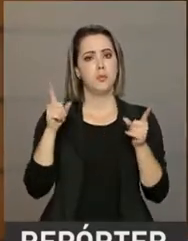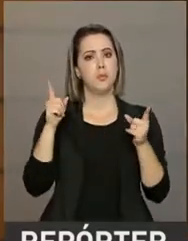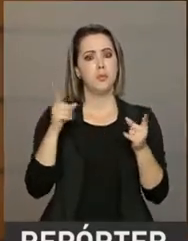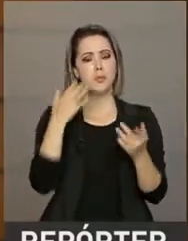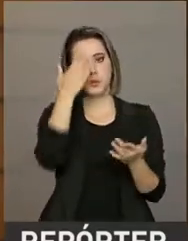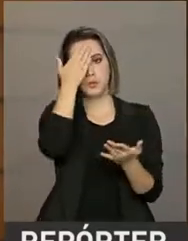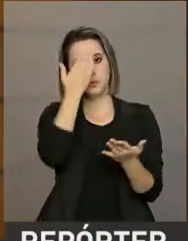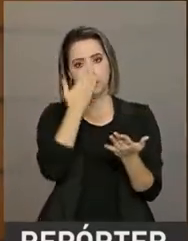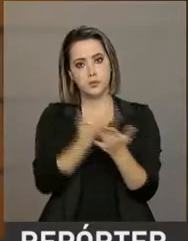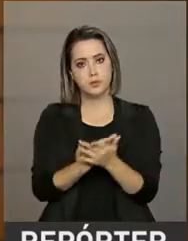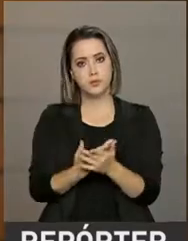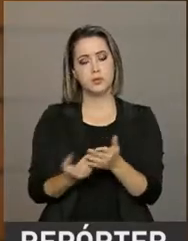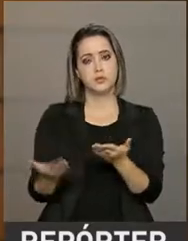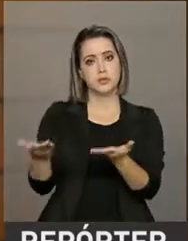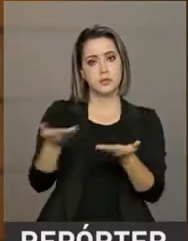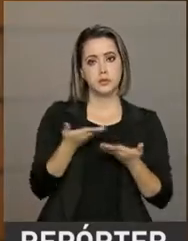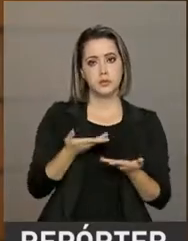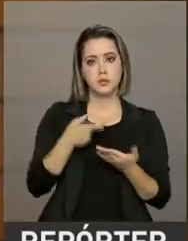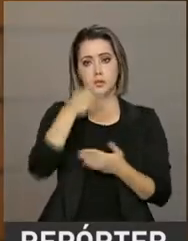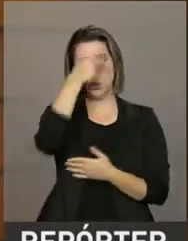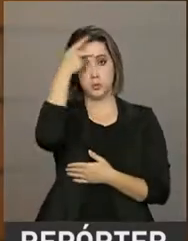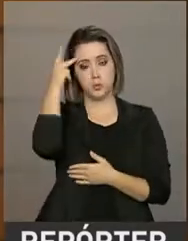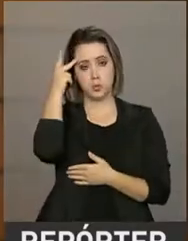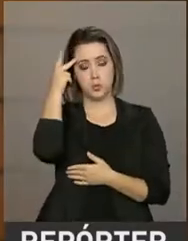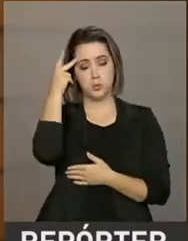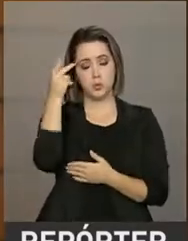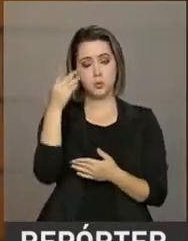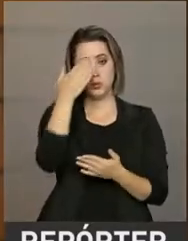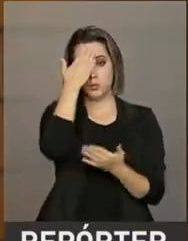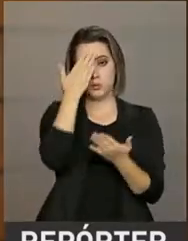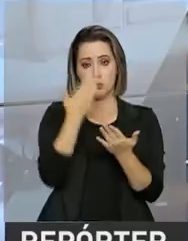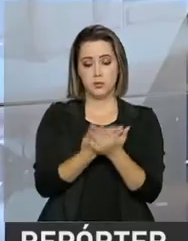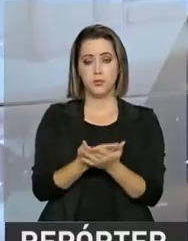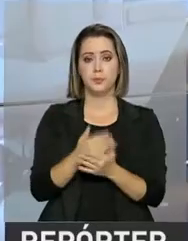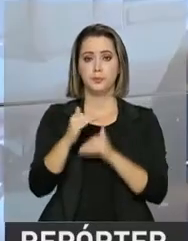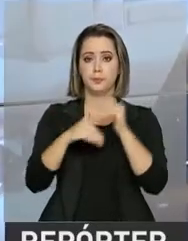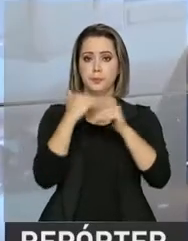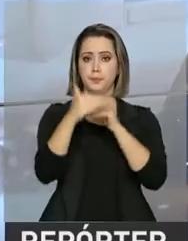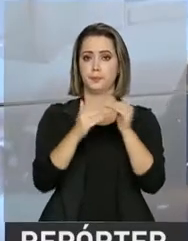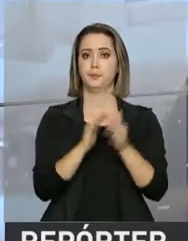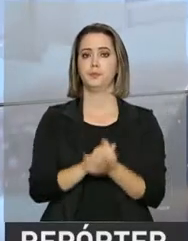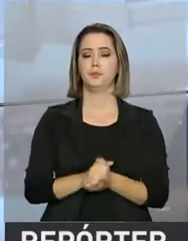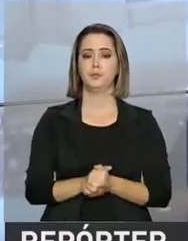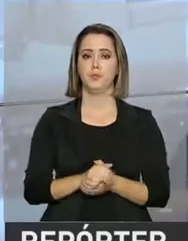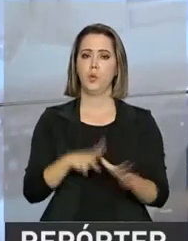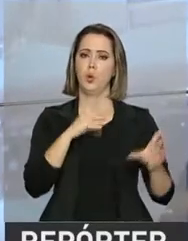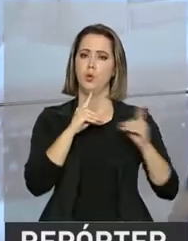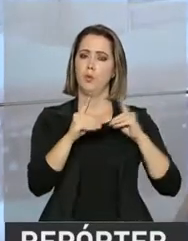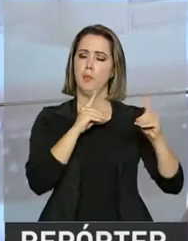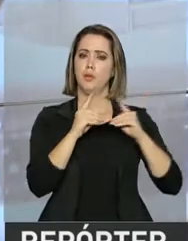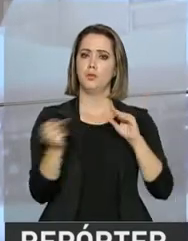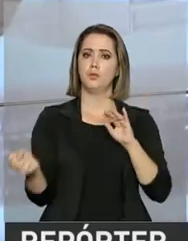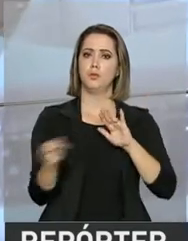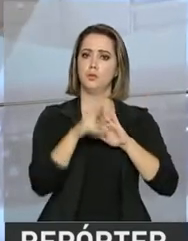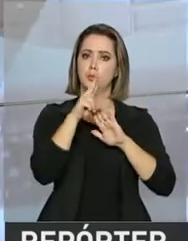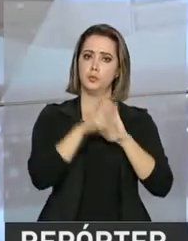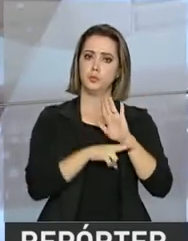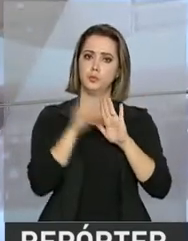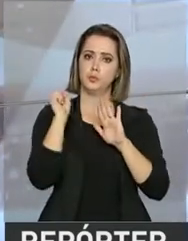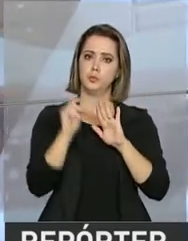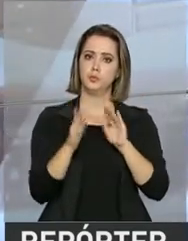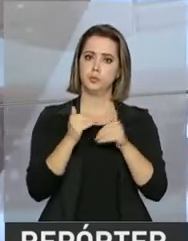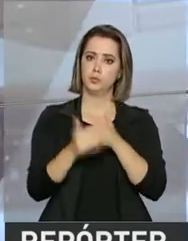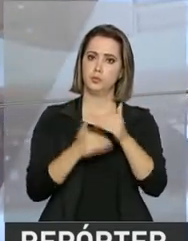confiança que eles trazem defensor que acredita no crescimento do brasil e os debates sobre a reforma da previdência